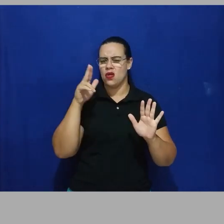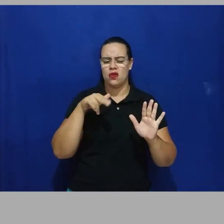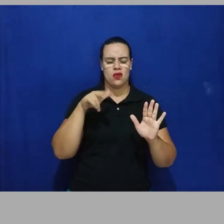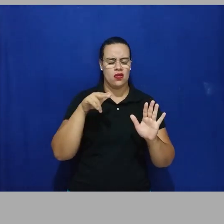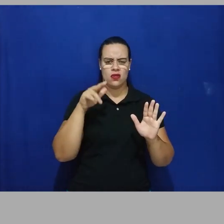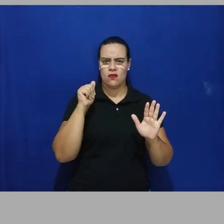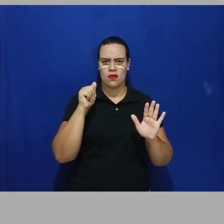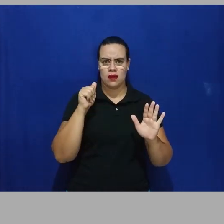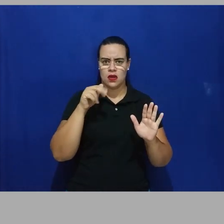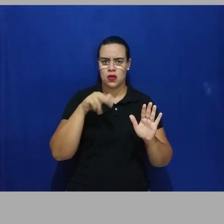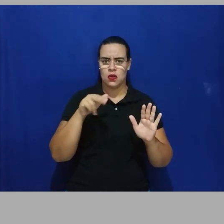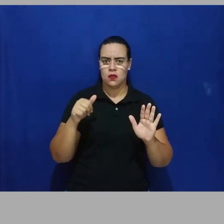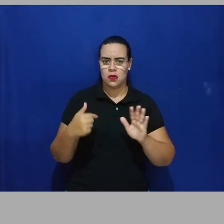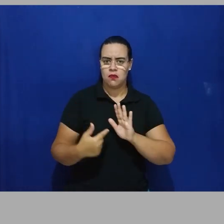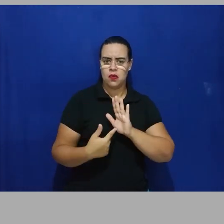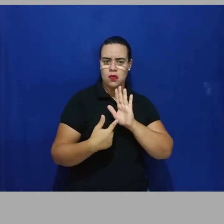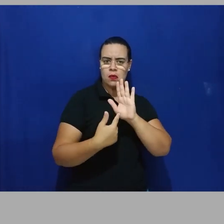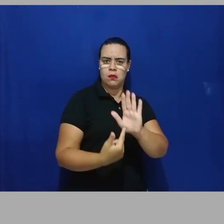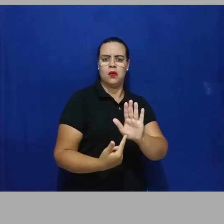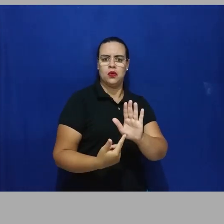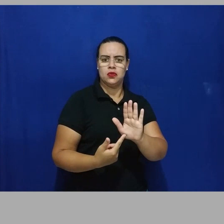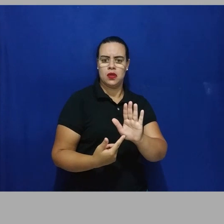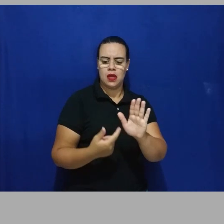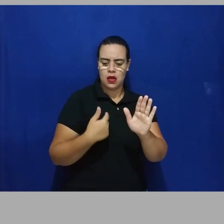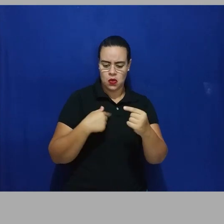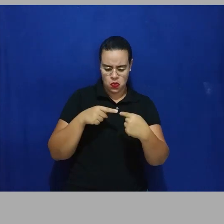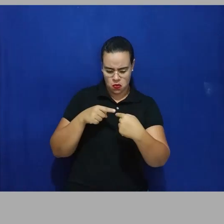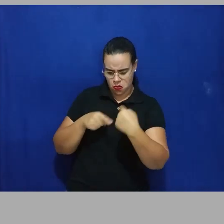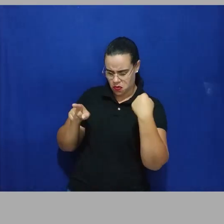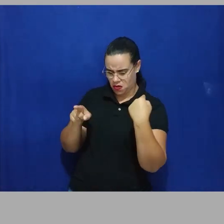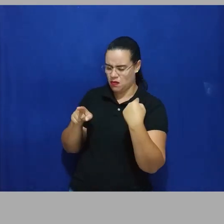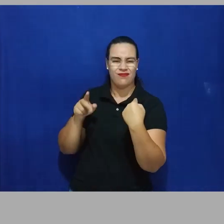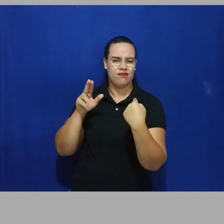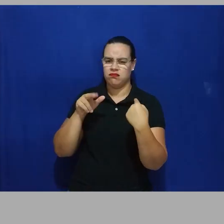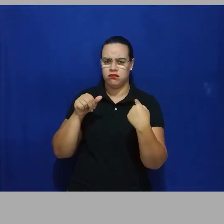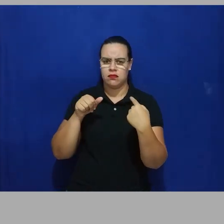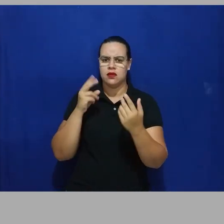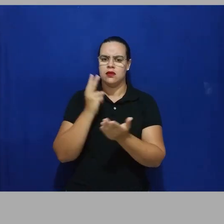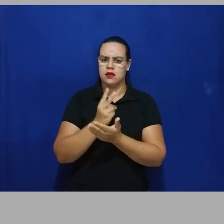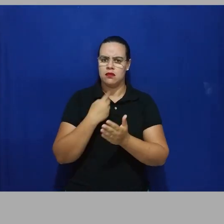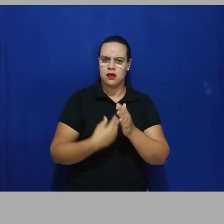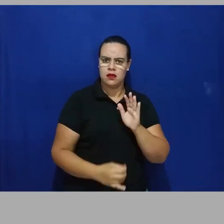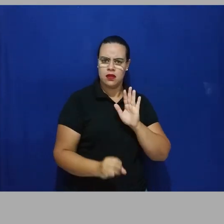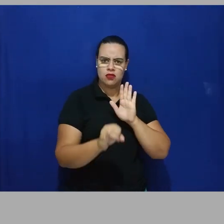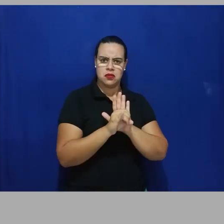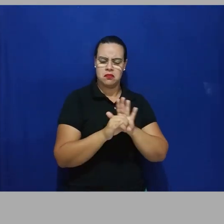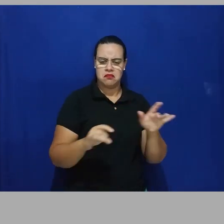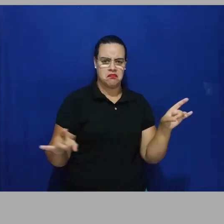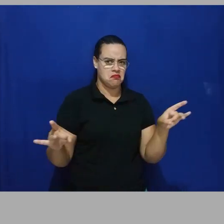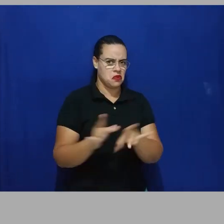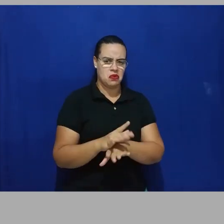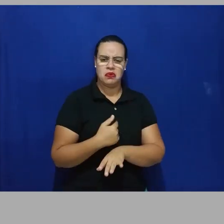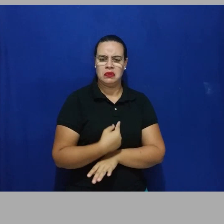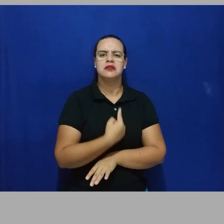nunca em nenhum momento quis aparentar o que não era, quis ser o que eu não poderia ser. Tive sempre